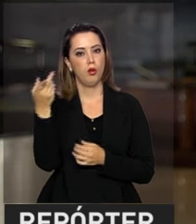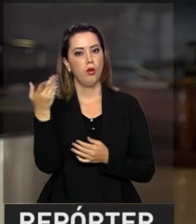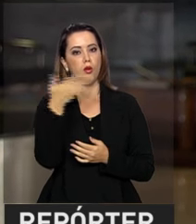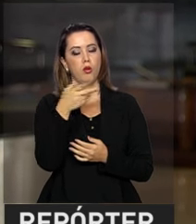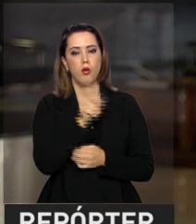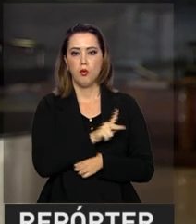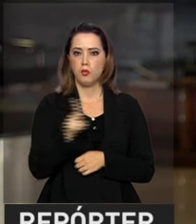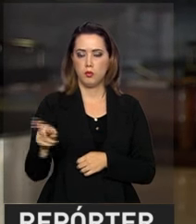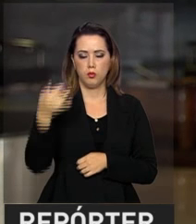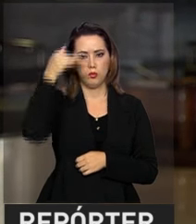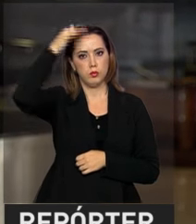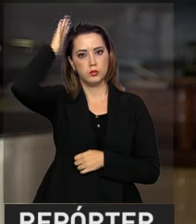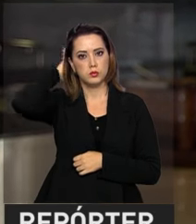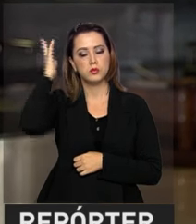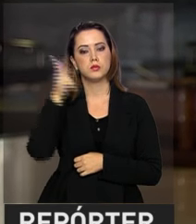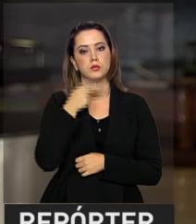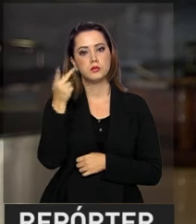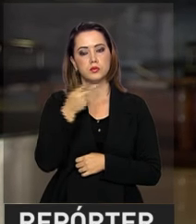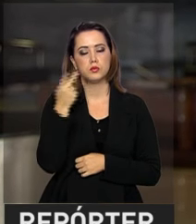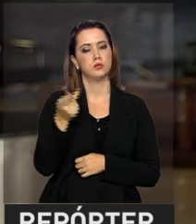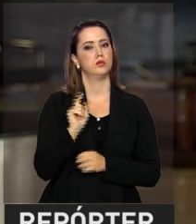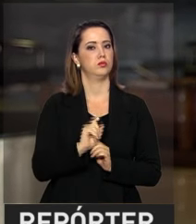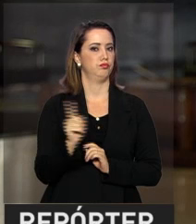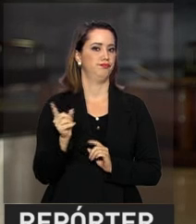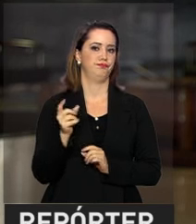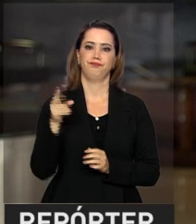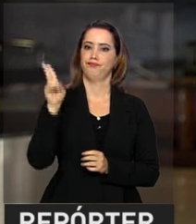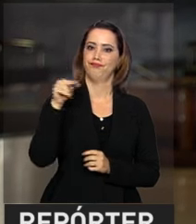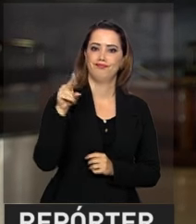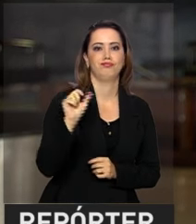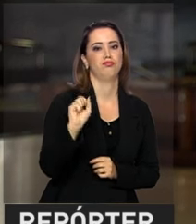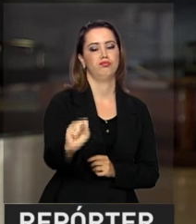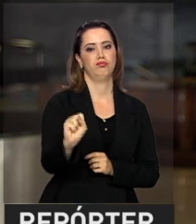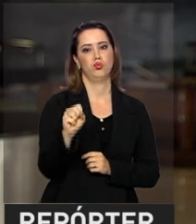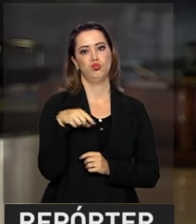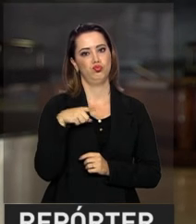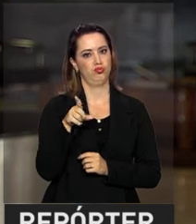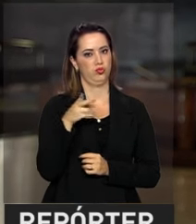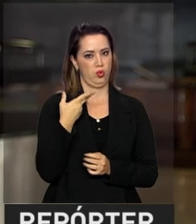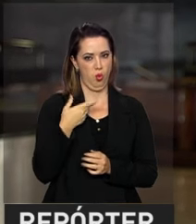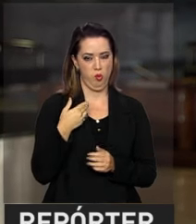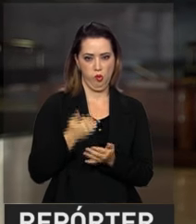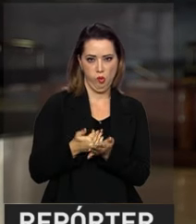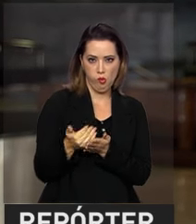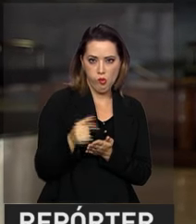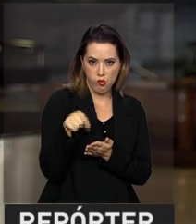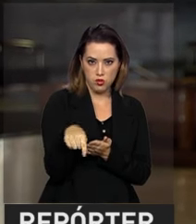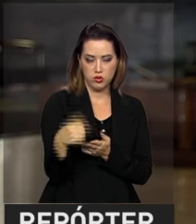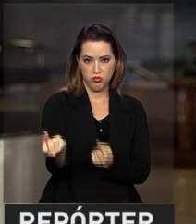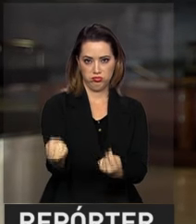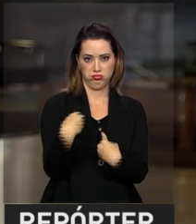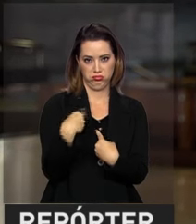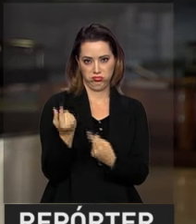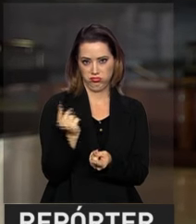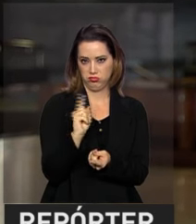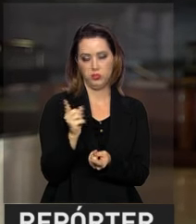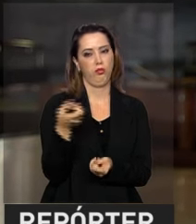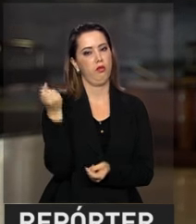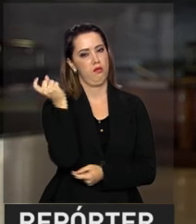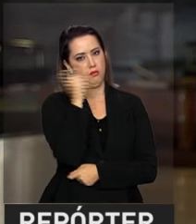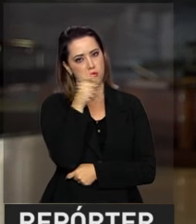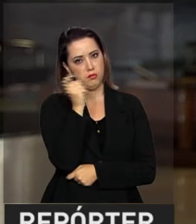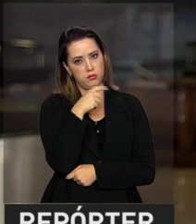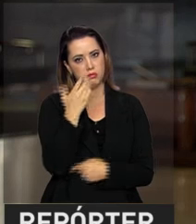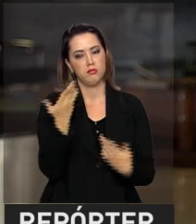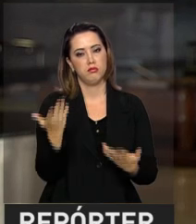pronunciamento à nação, o presidente exercício afirmou que nunca vai deixar passar em branco acusações como estas feitas